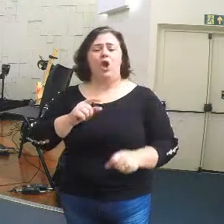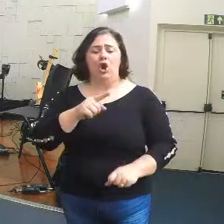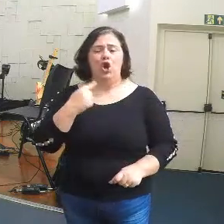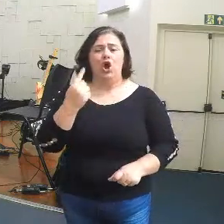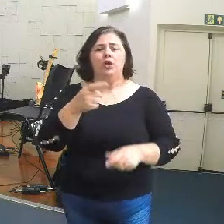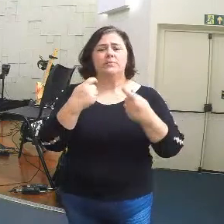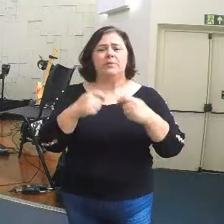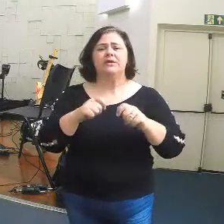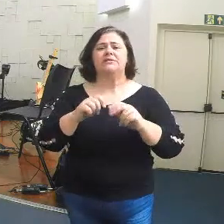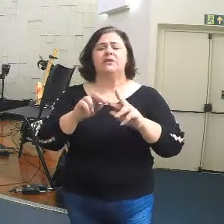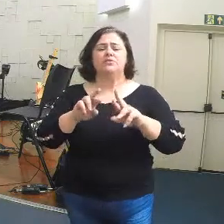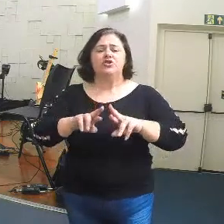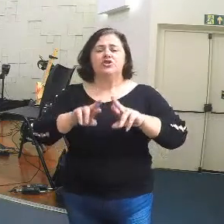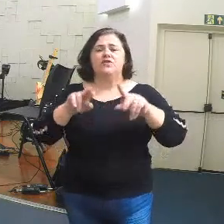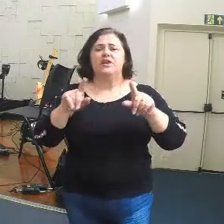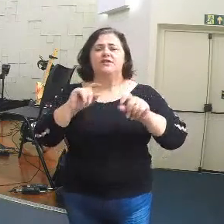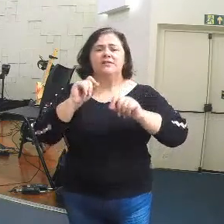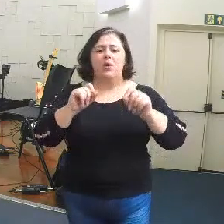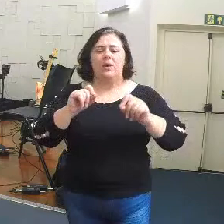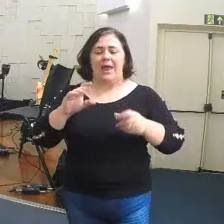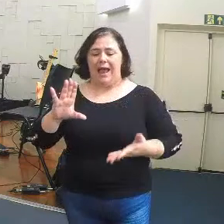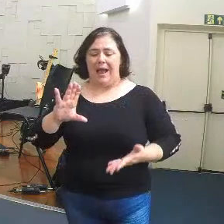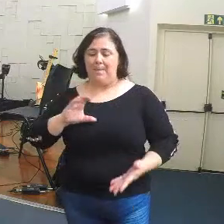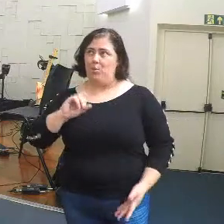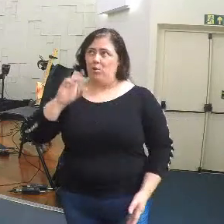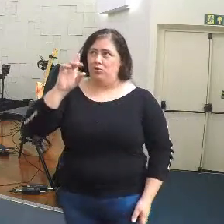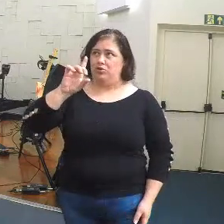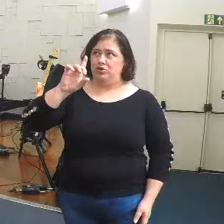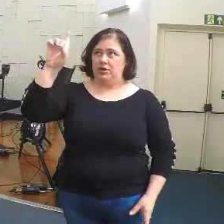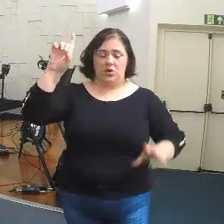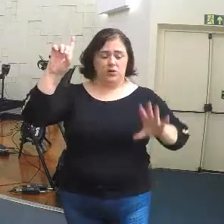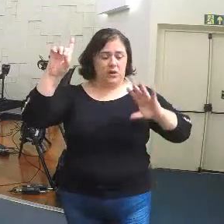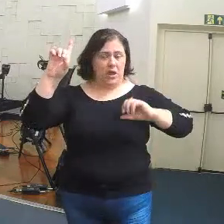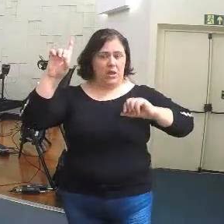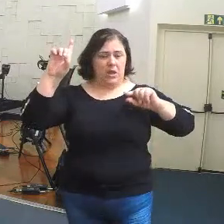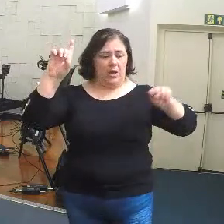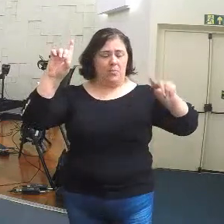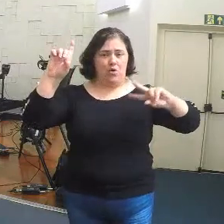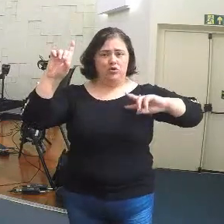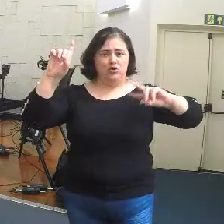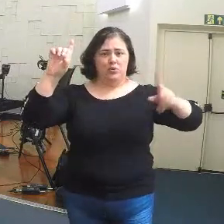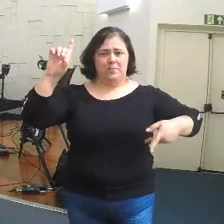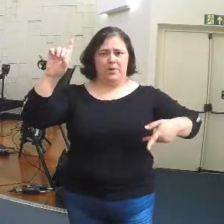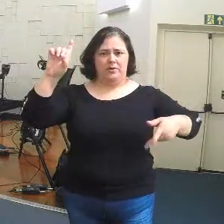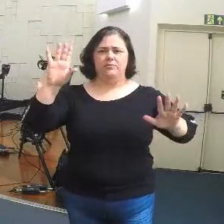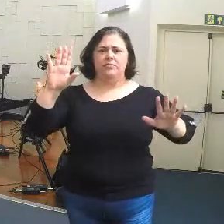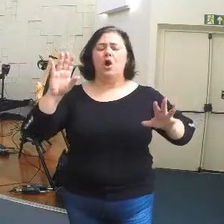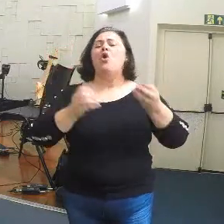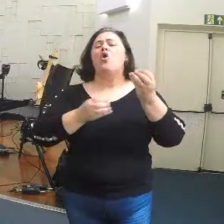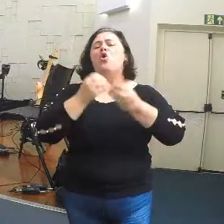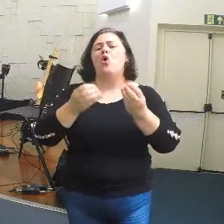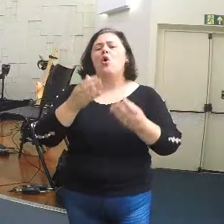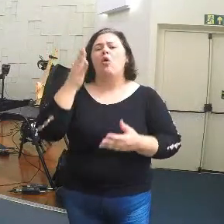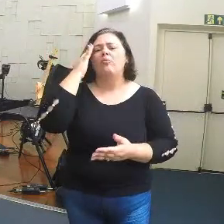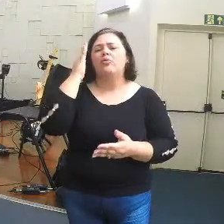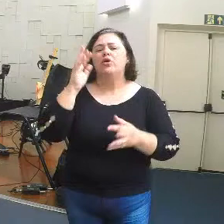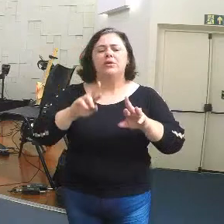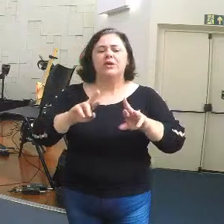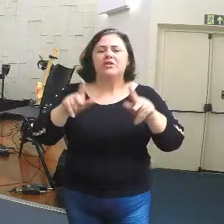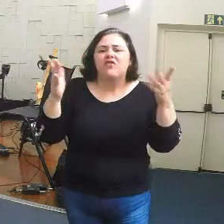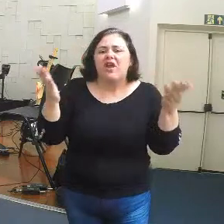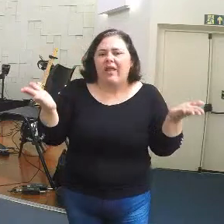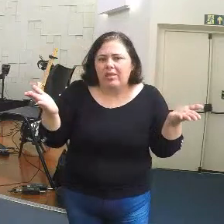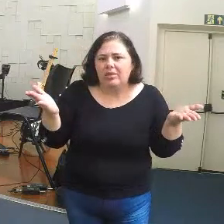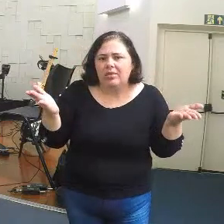diferenciar mais claramente o amor humano e o amor divino. Como é que eu sei, pastor, se eu estou amando de fato com o